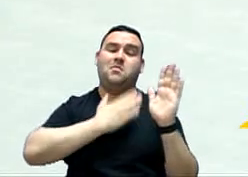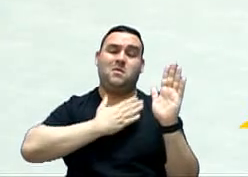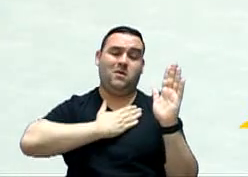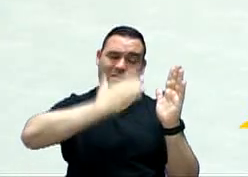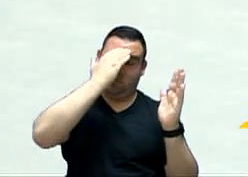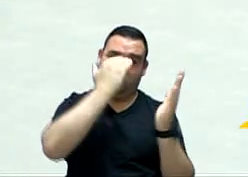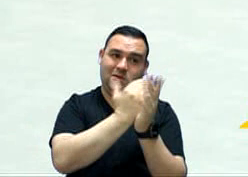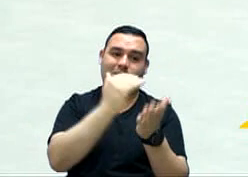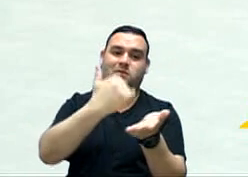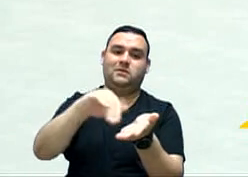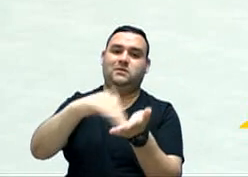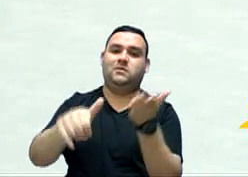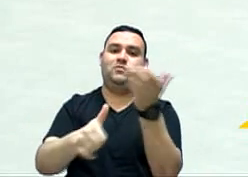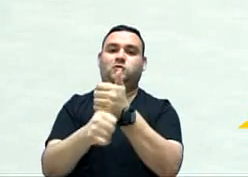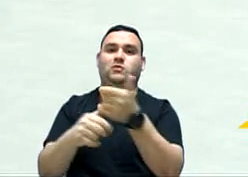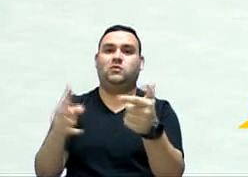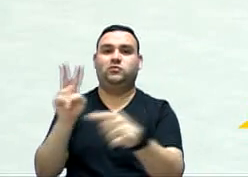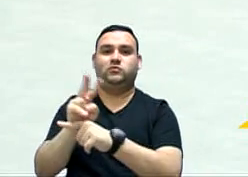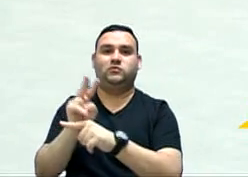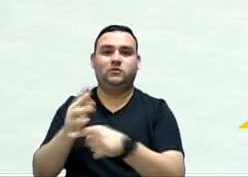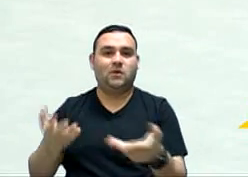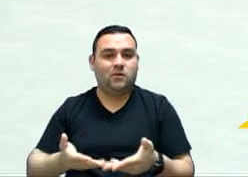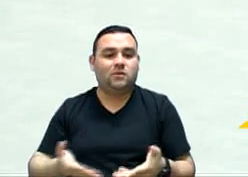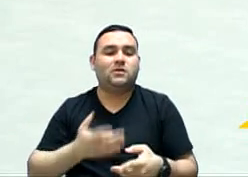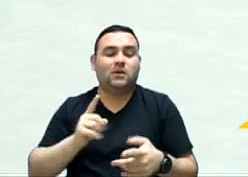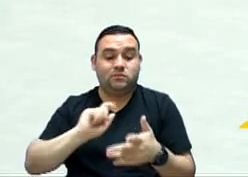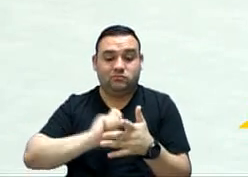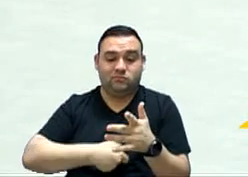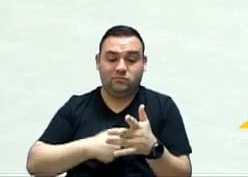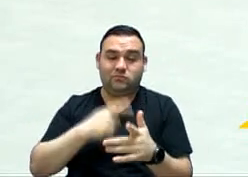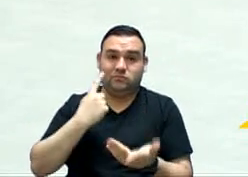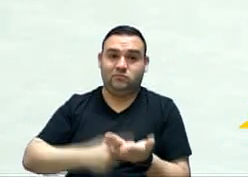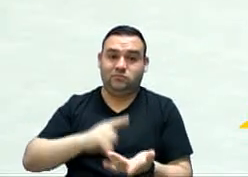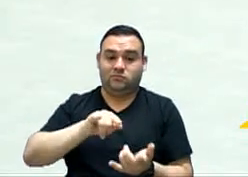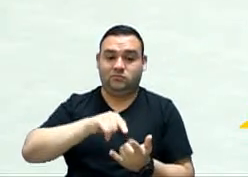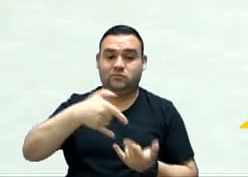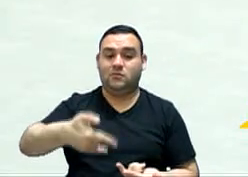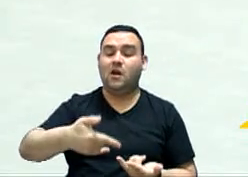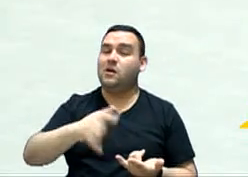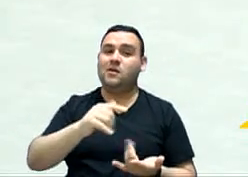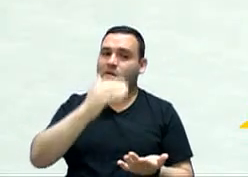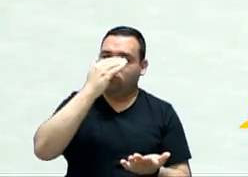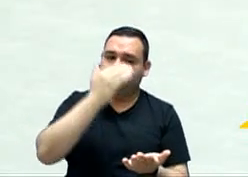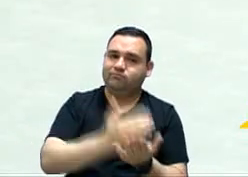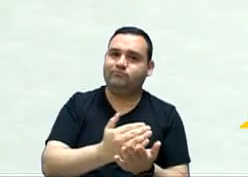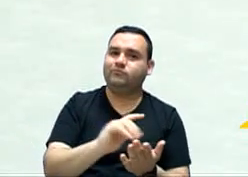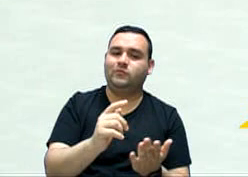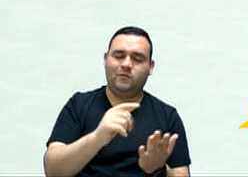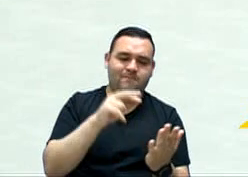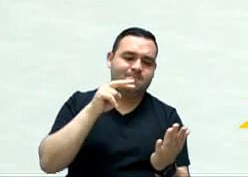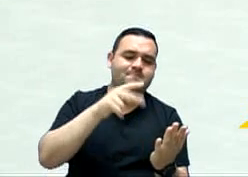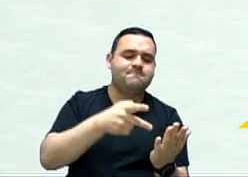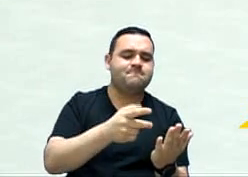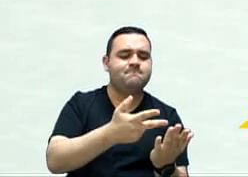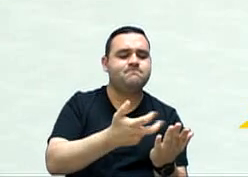pelo secretário interino que está lá, em relação a ele assinou o contrato e não observou as